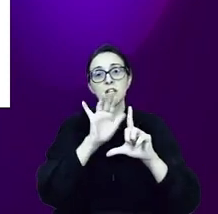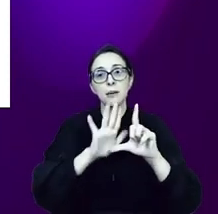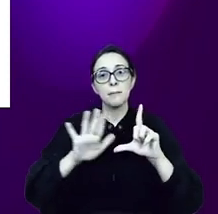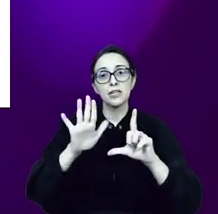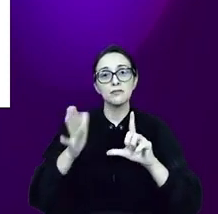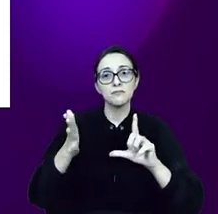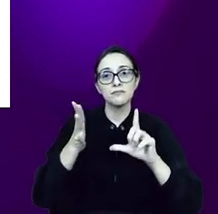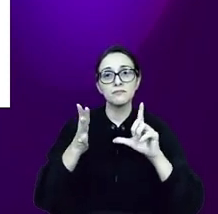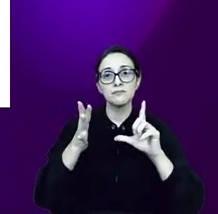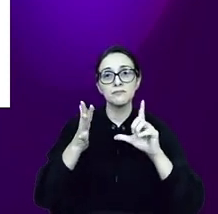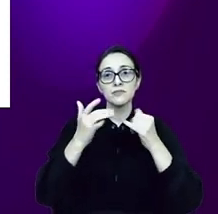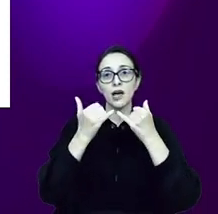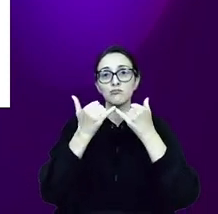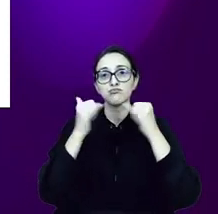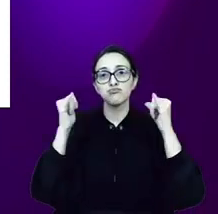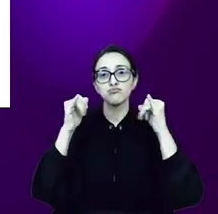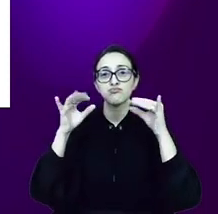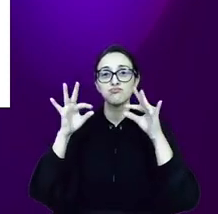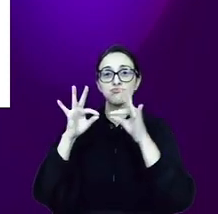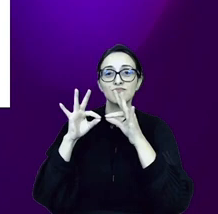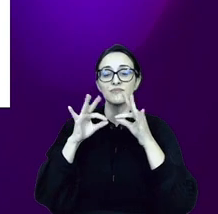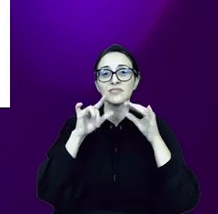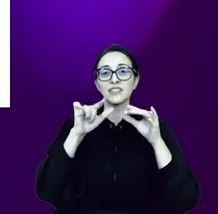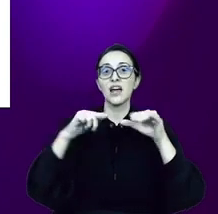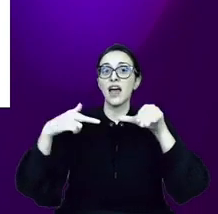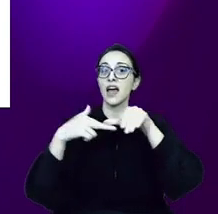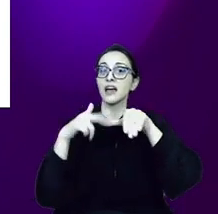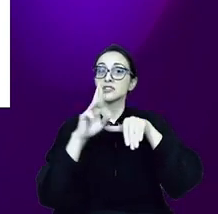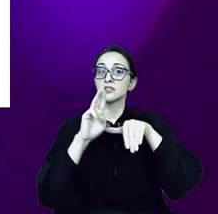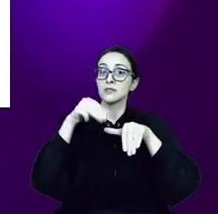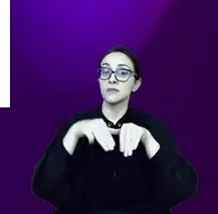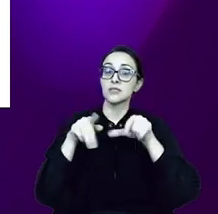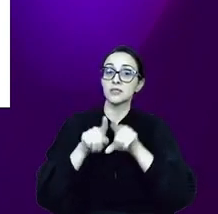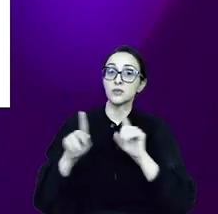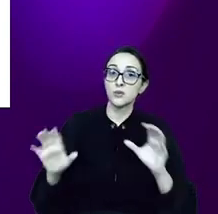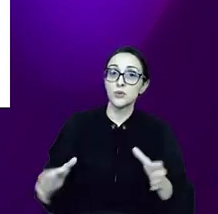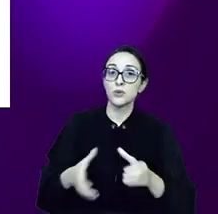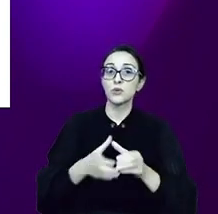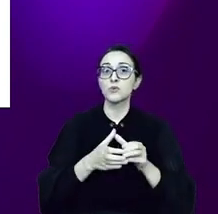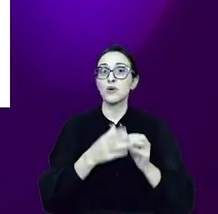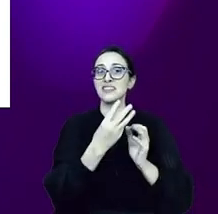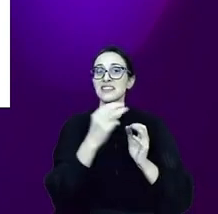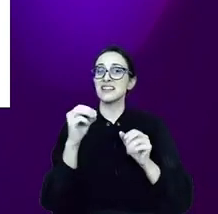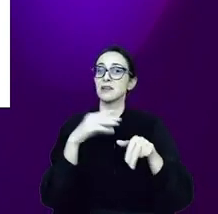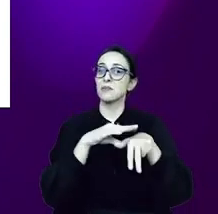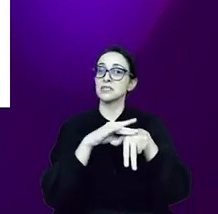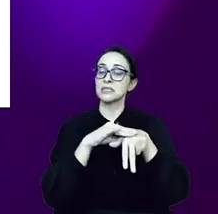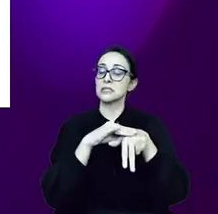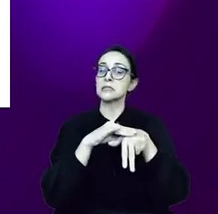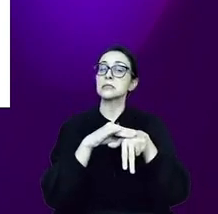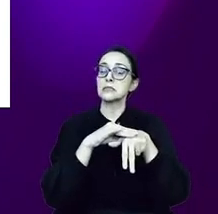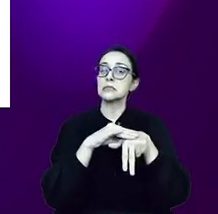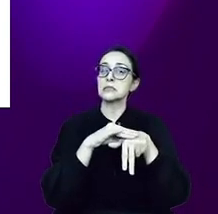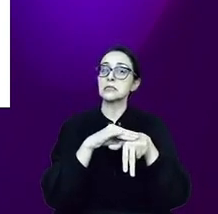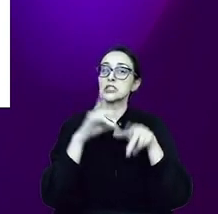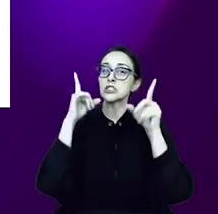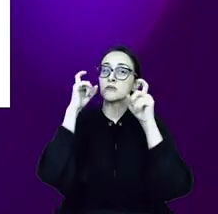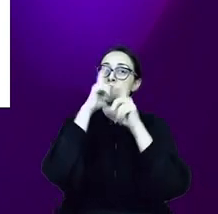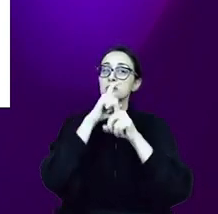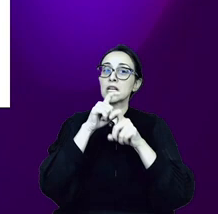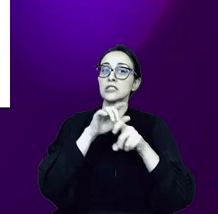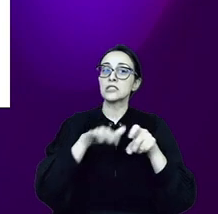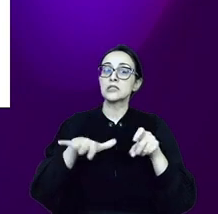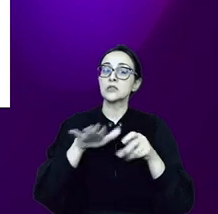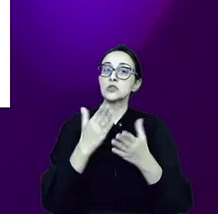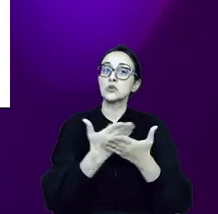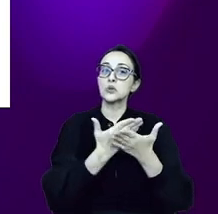magnetização, que é uma ferramenta mais atípica em termos da ressonância magnética, num grupo de 30 pacientes. A grande dificuldade é que, geralmente, são